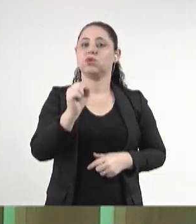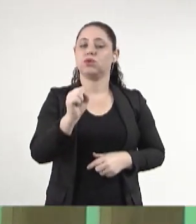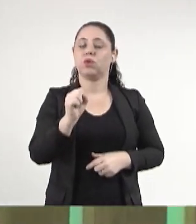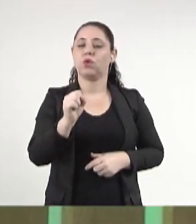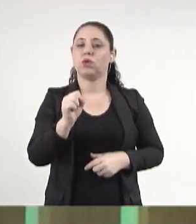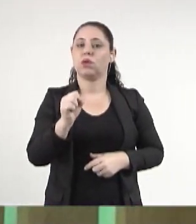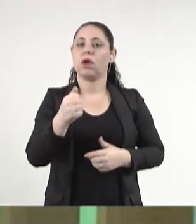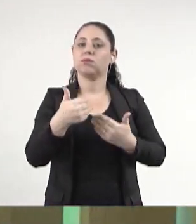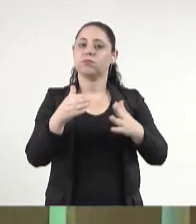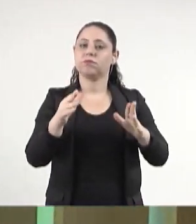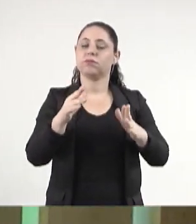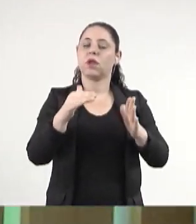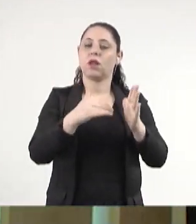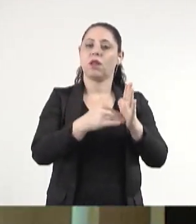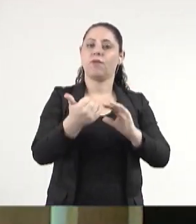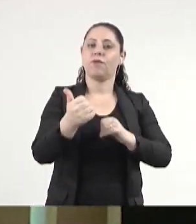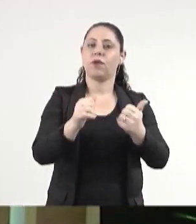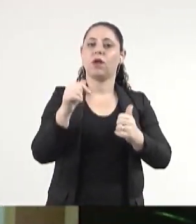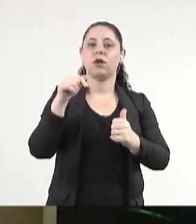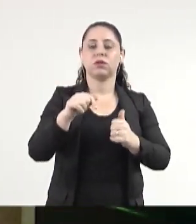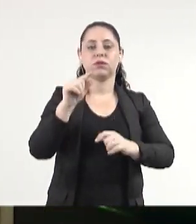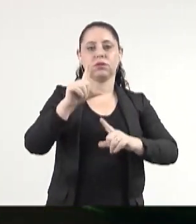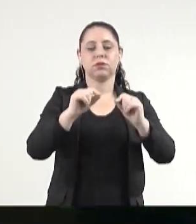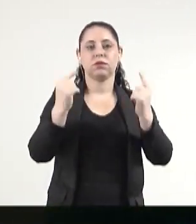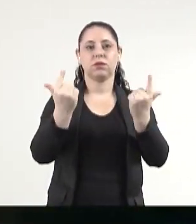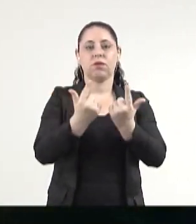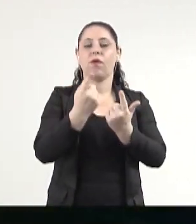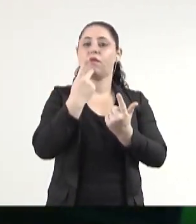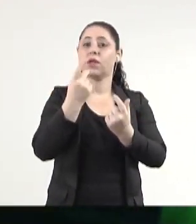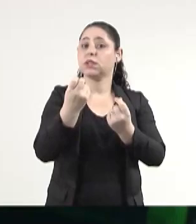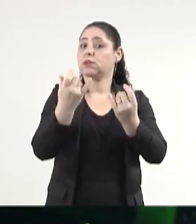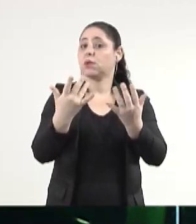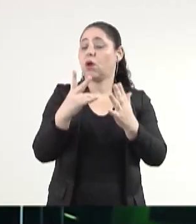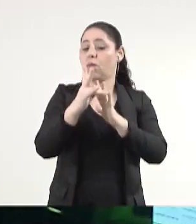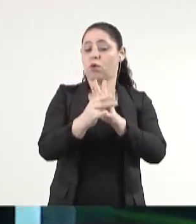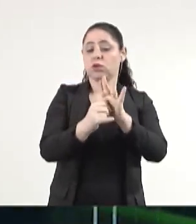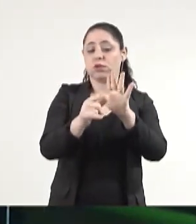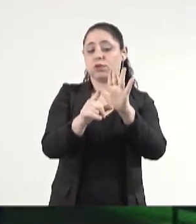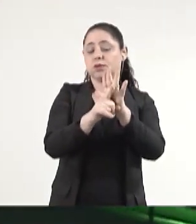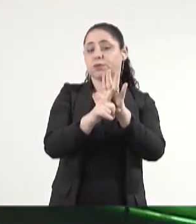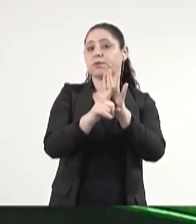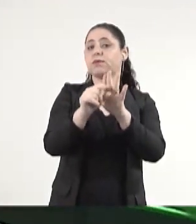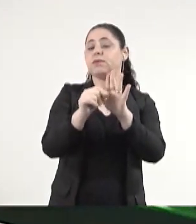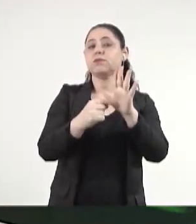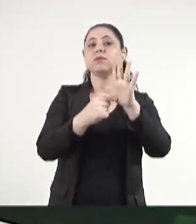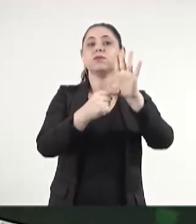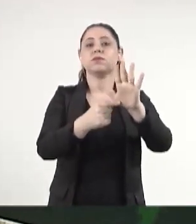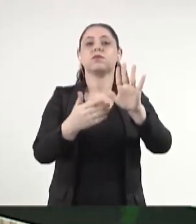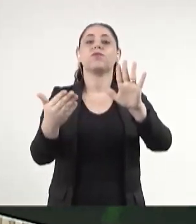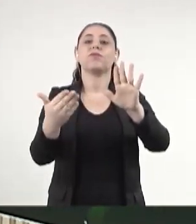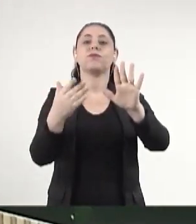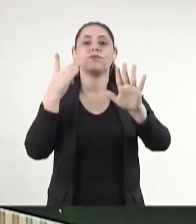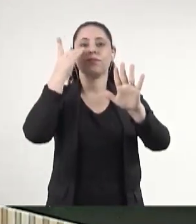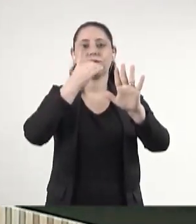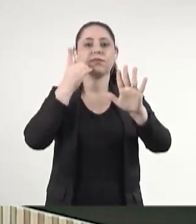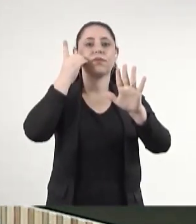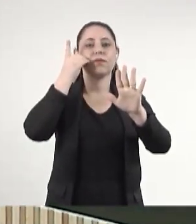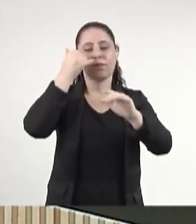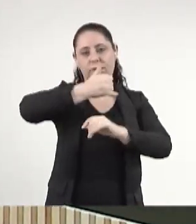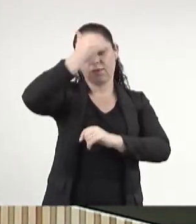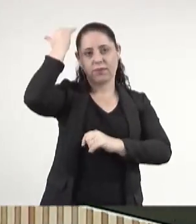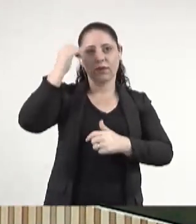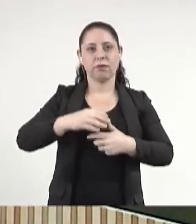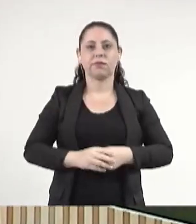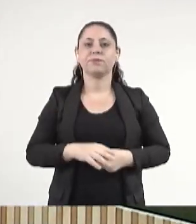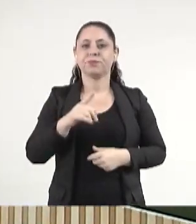11h18, a gente segue ao vivo com redação final aqui pela TV Alemes para falar sobre um projeto de lei que foi apresentado hoje pelo deputado Júnior